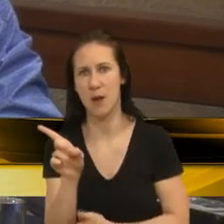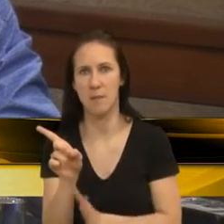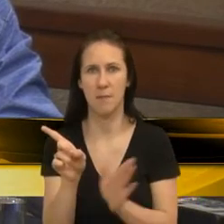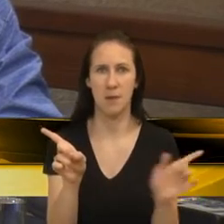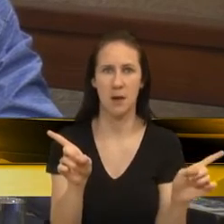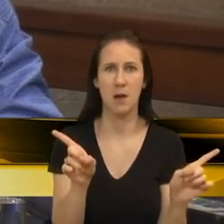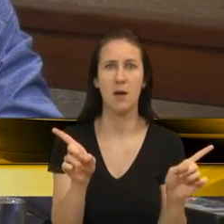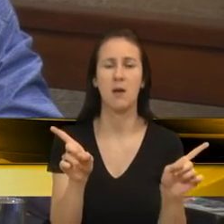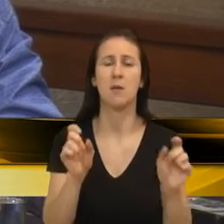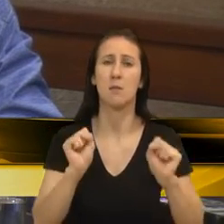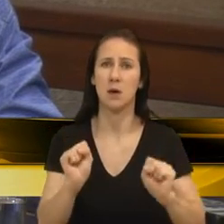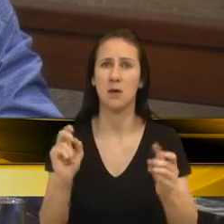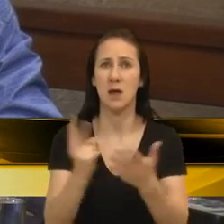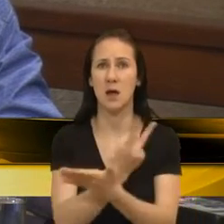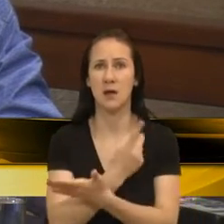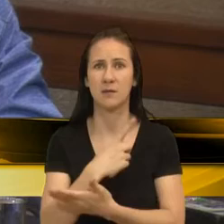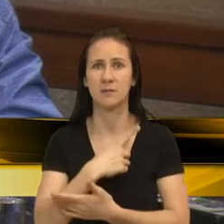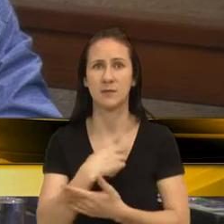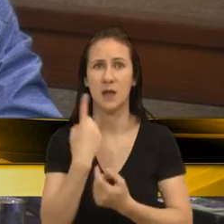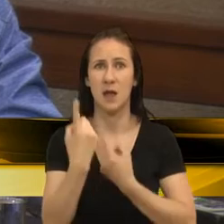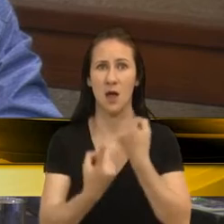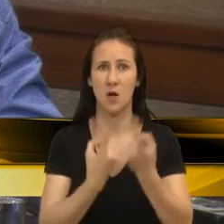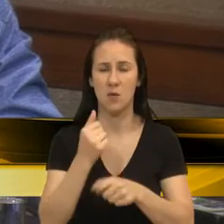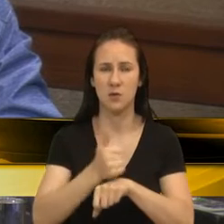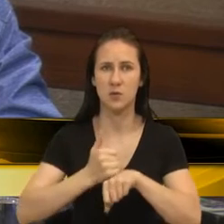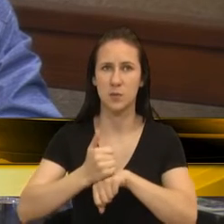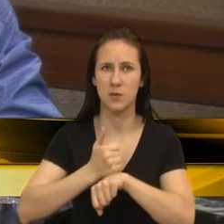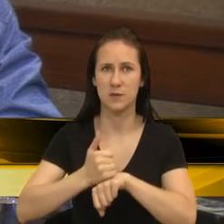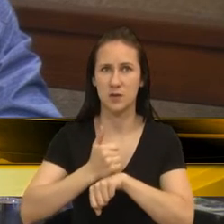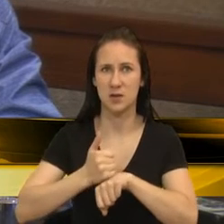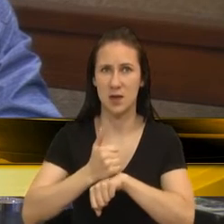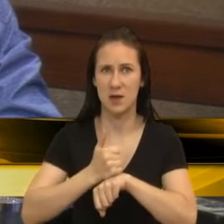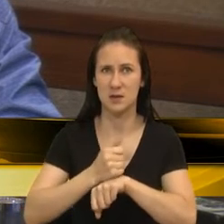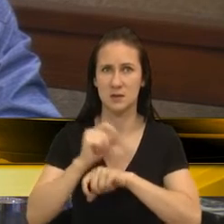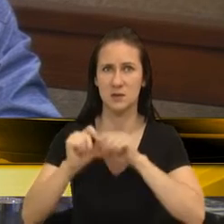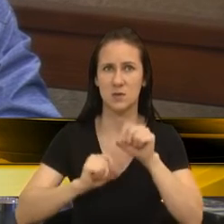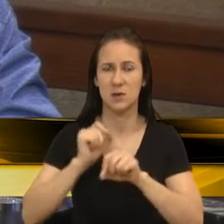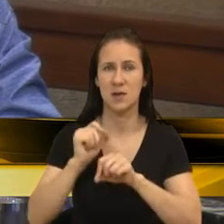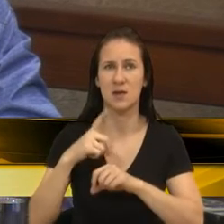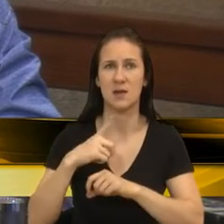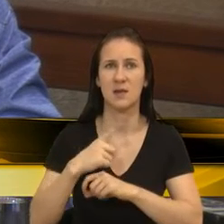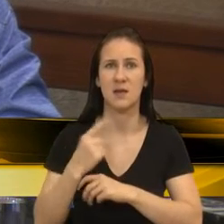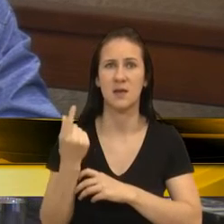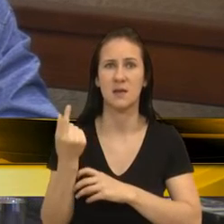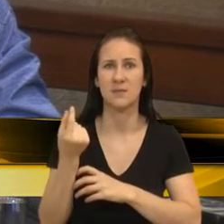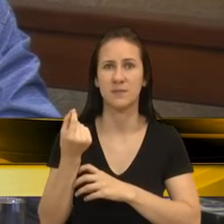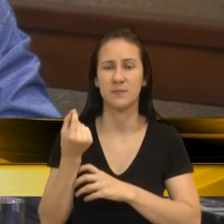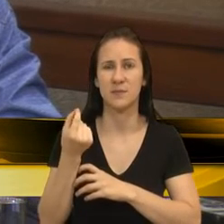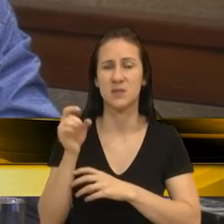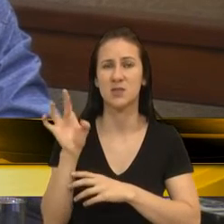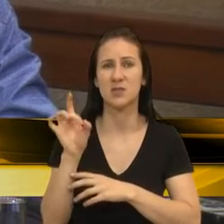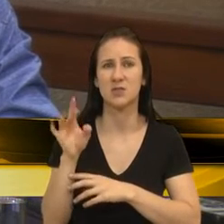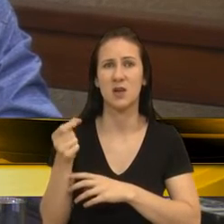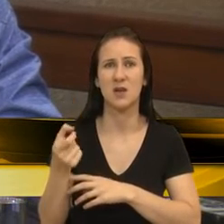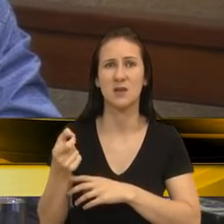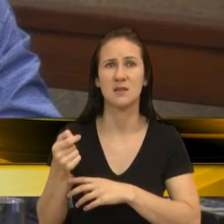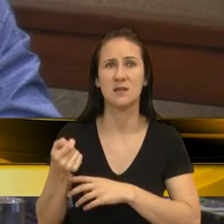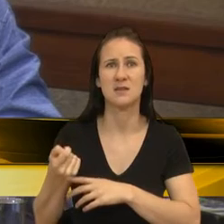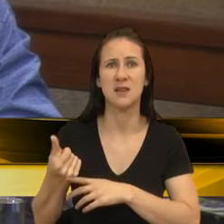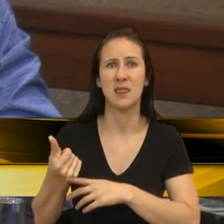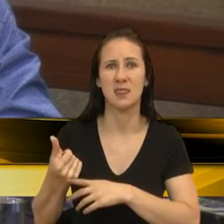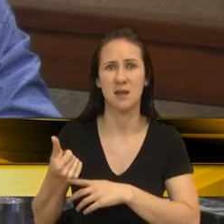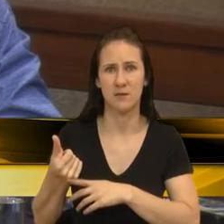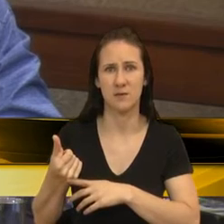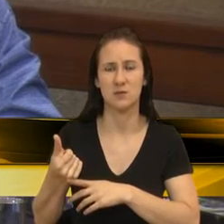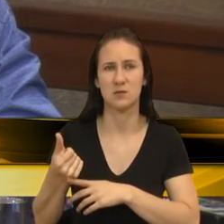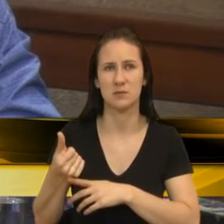de profissionais aí que a diferença apontada pela pesquisa é centavos, não chega a R$1 por hora. E eles vão